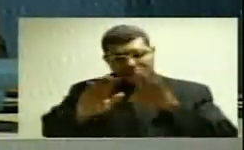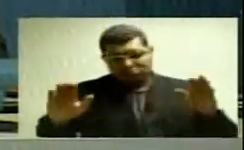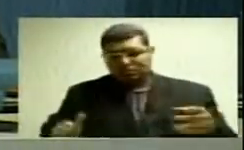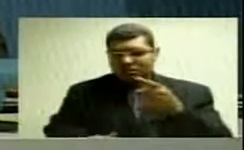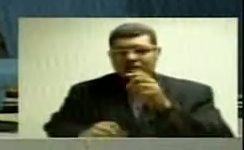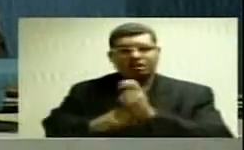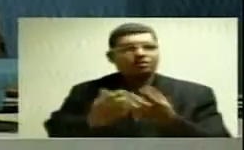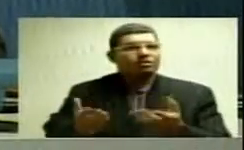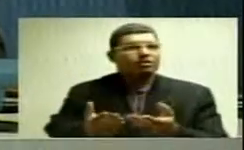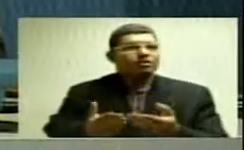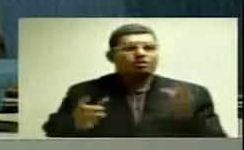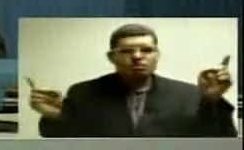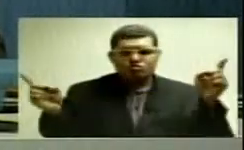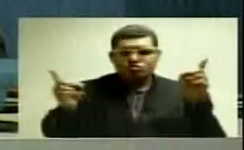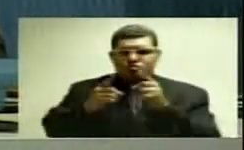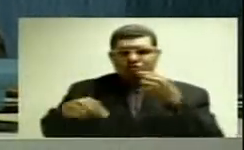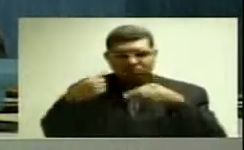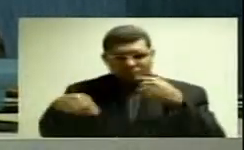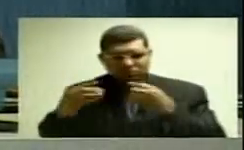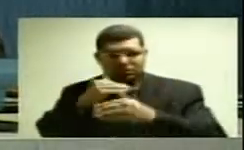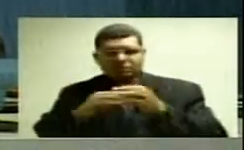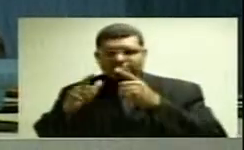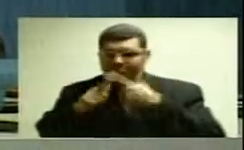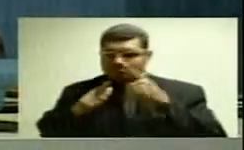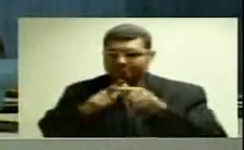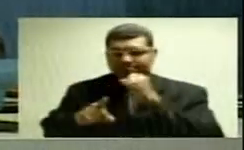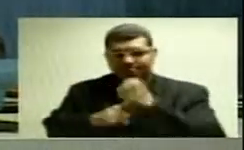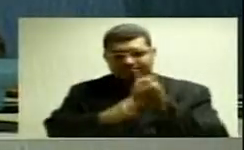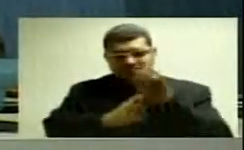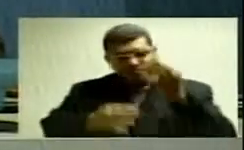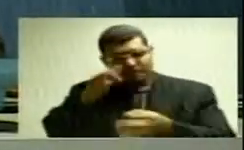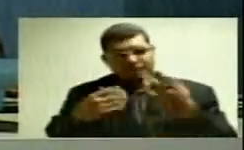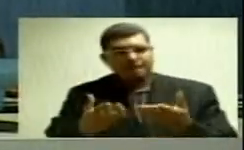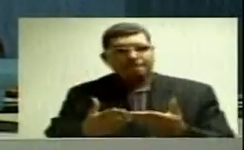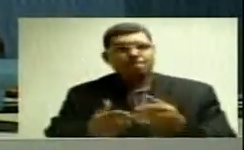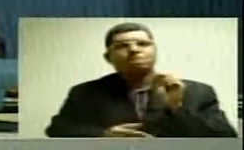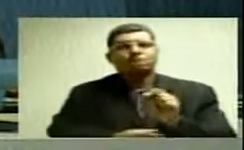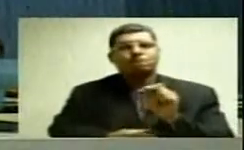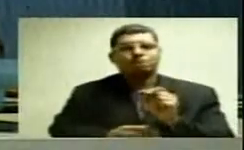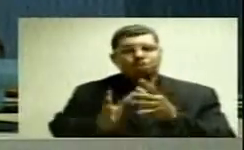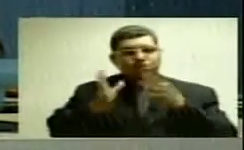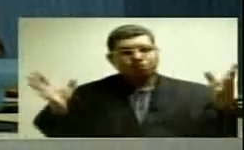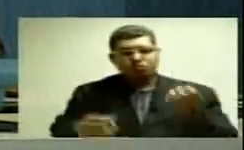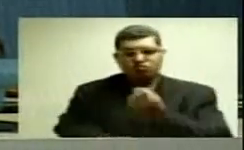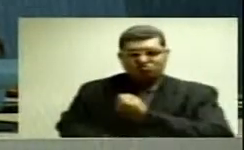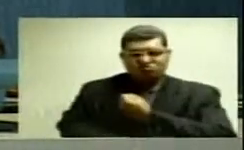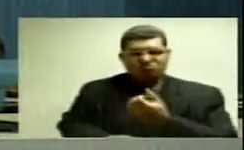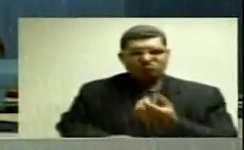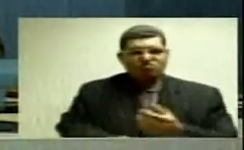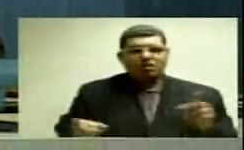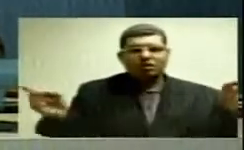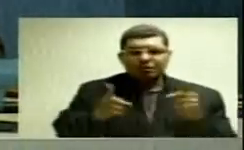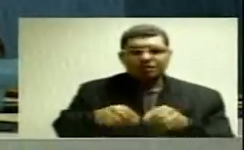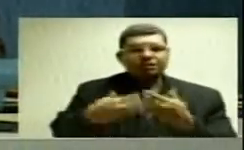corte, diminuir o debate sobre os problemas da justiça entre aumento do número de